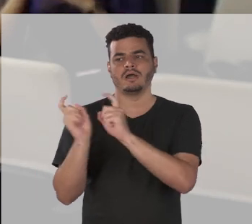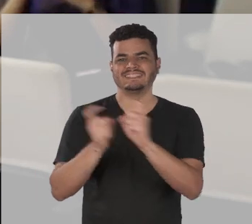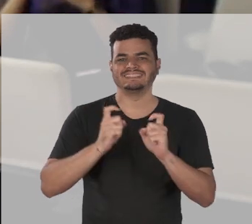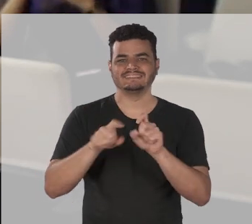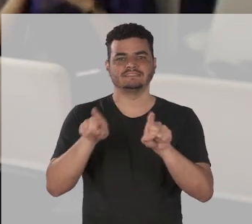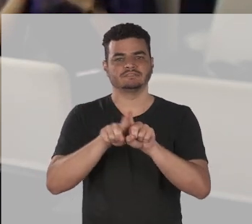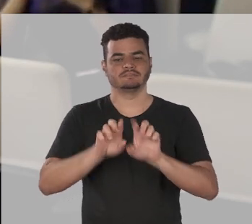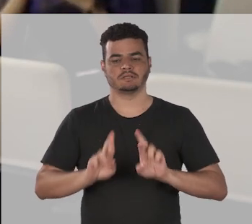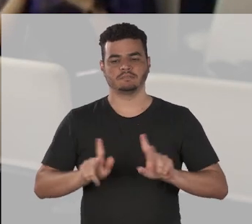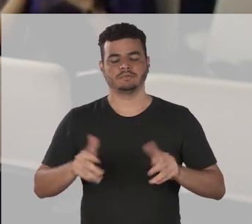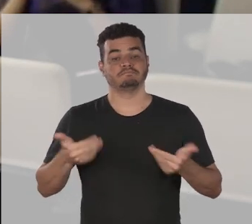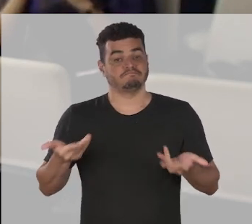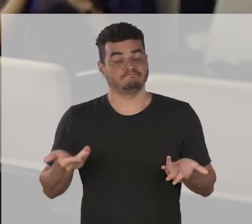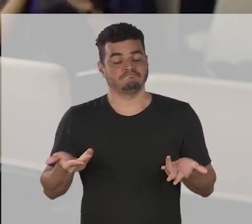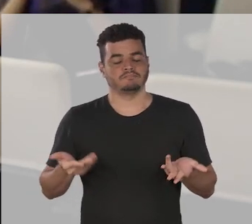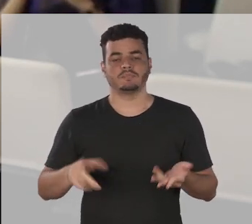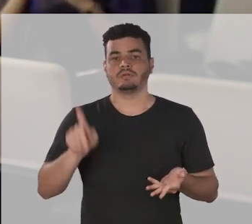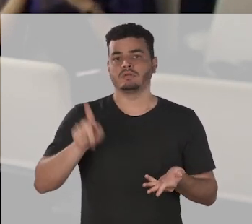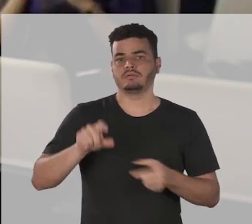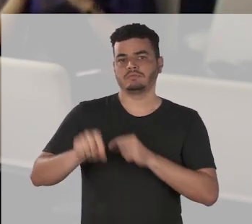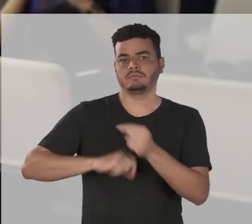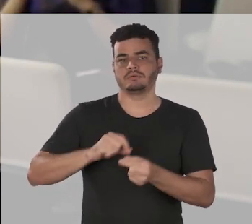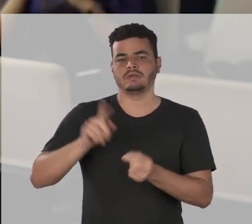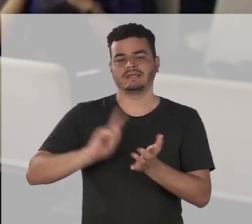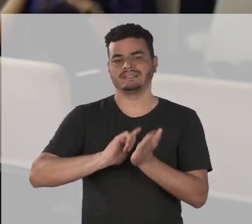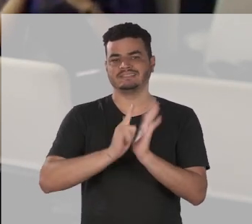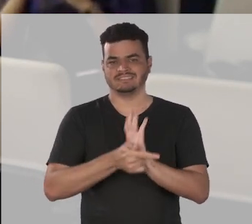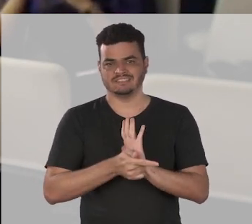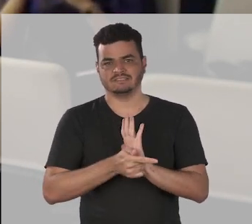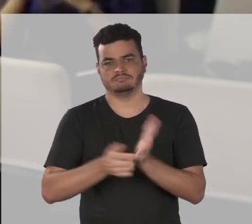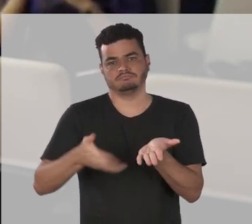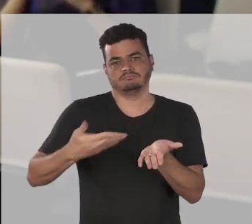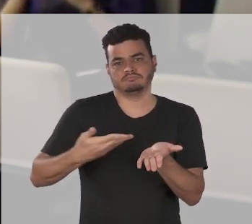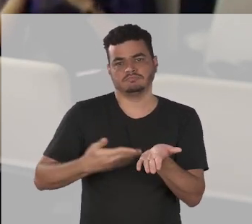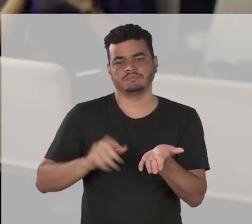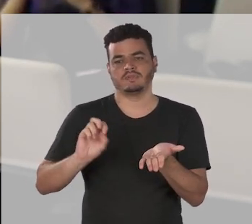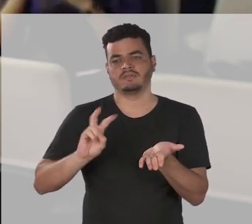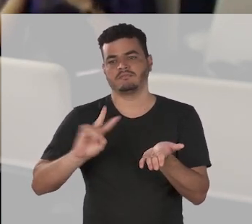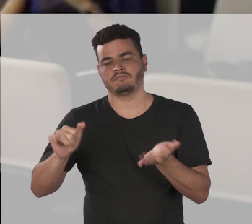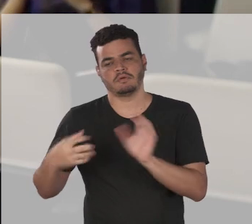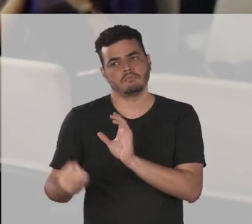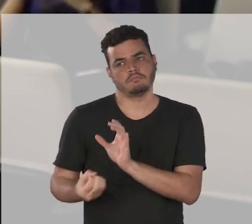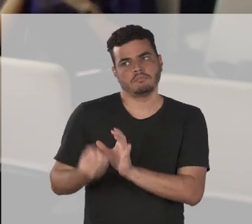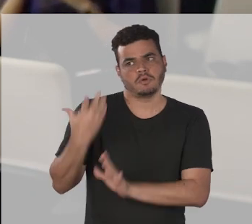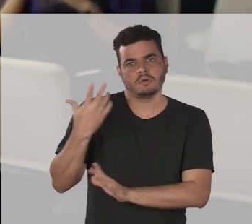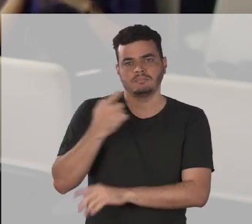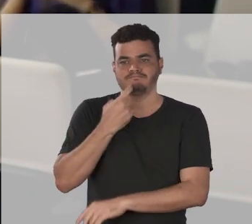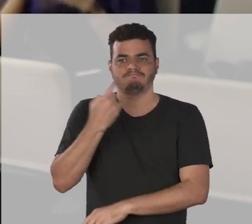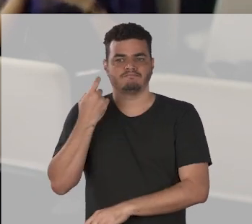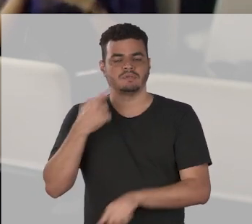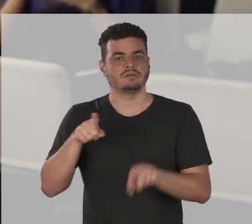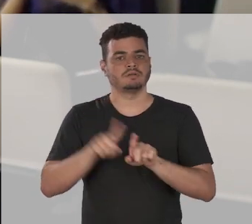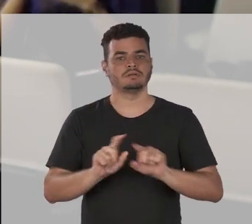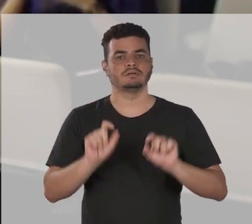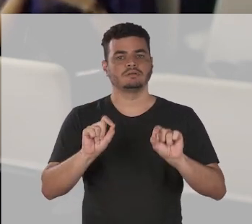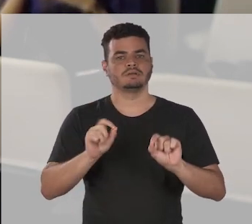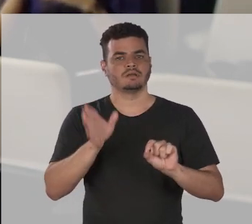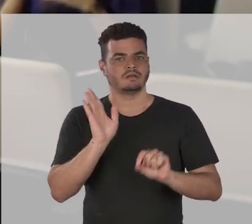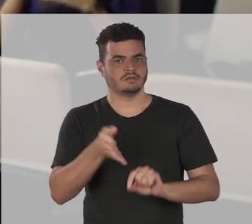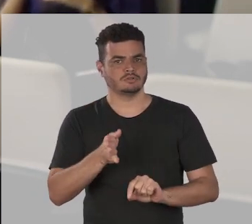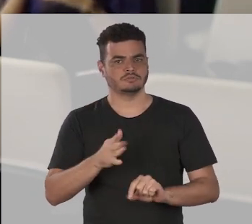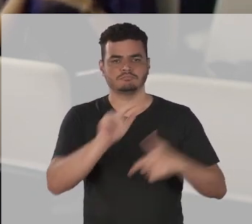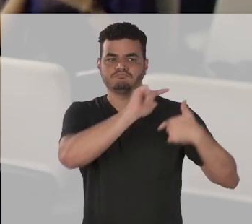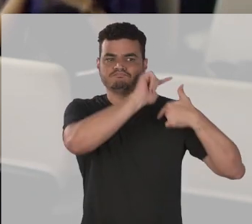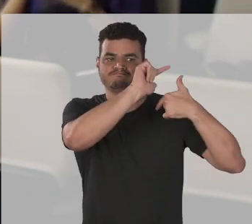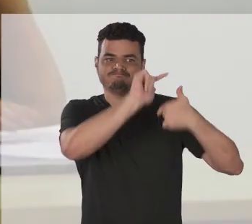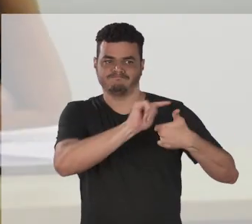analisar, abordar os diferentes, não é? Gêneros editoriais que têm surgido faz pouco tempo e também os